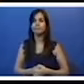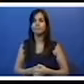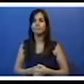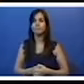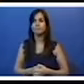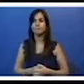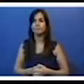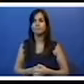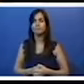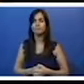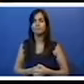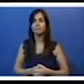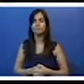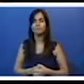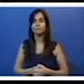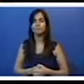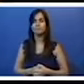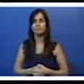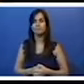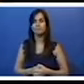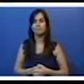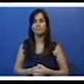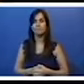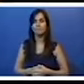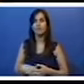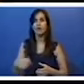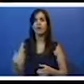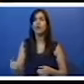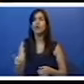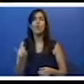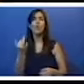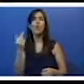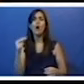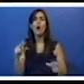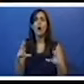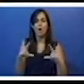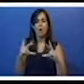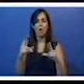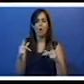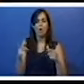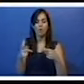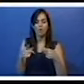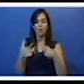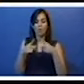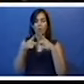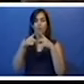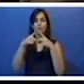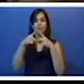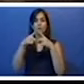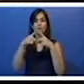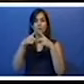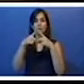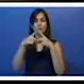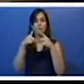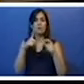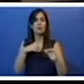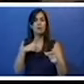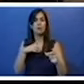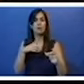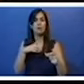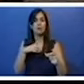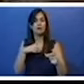metade do hexágono quantos losangos formam um hexágono